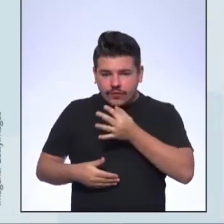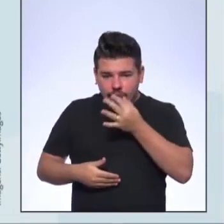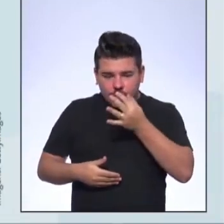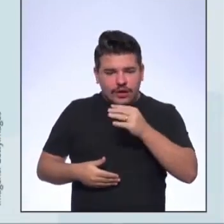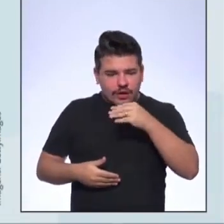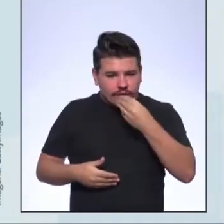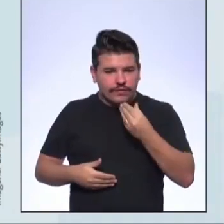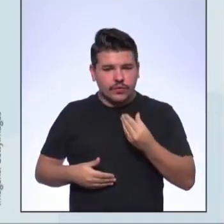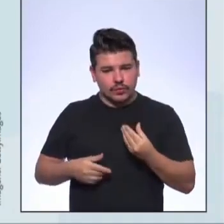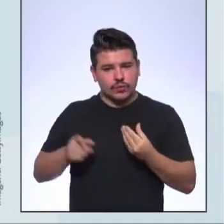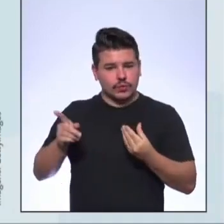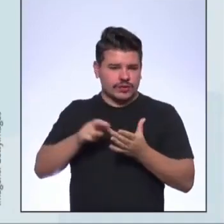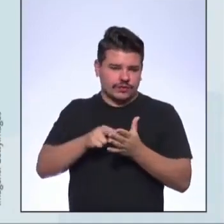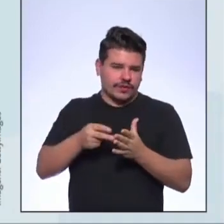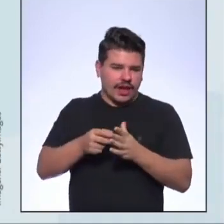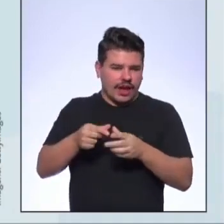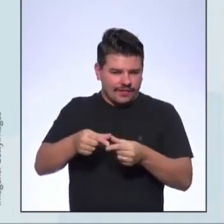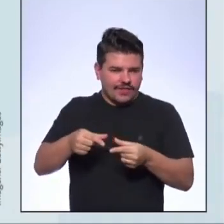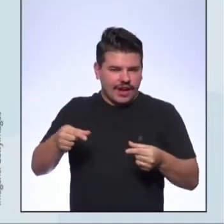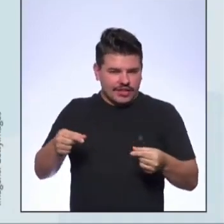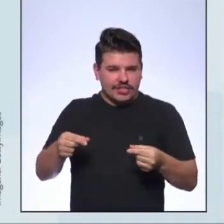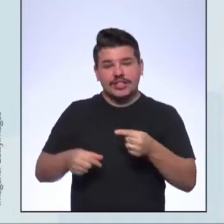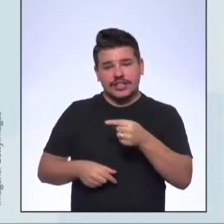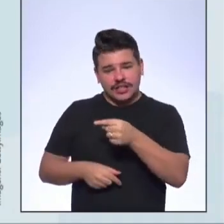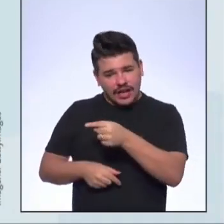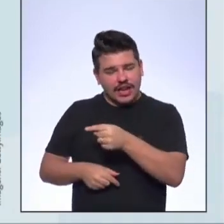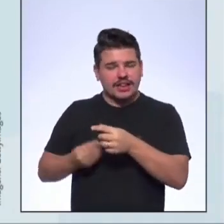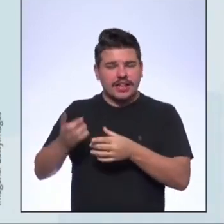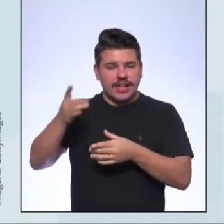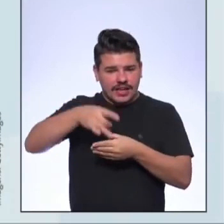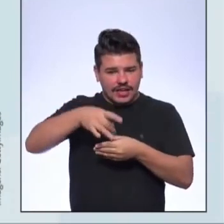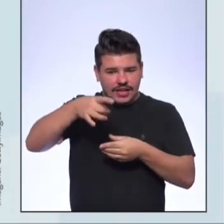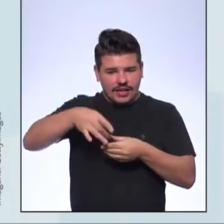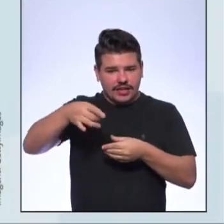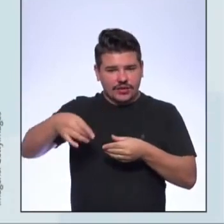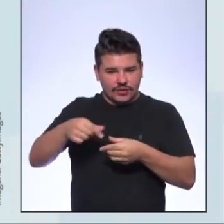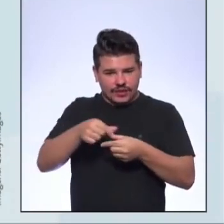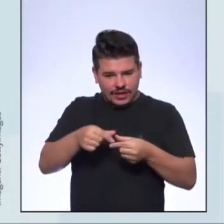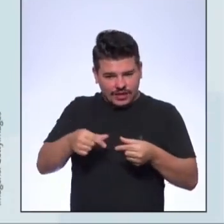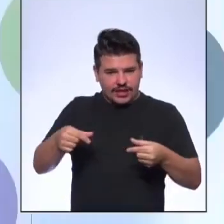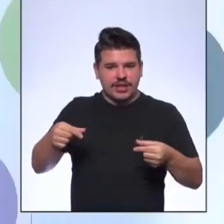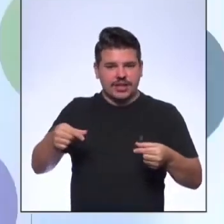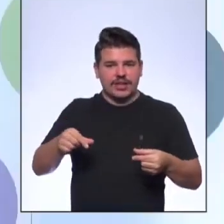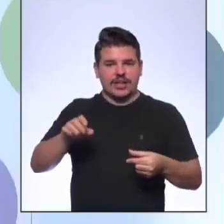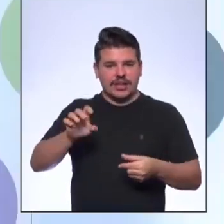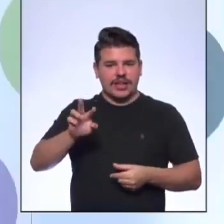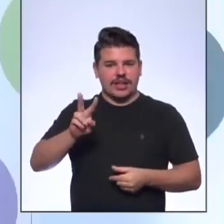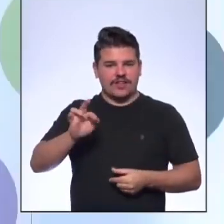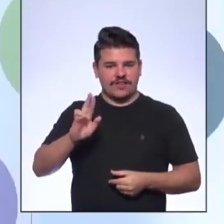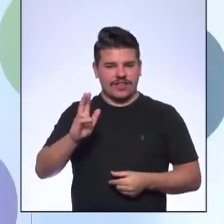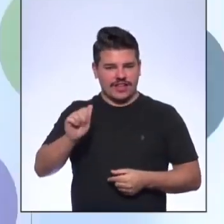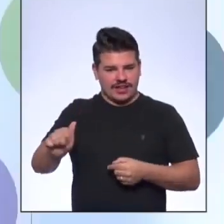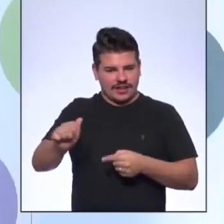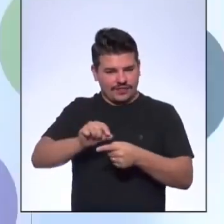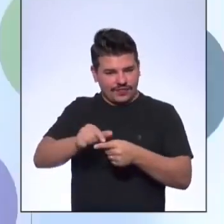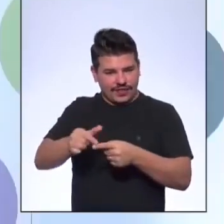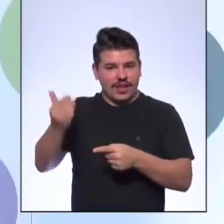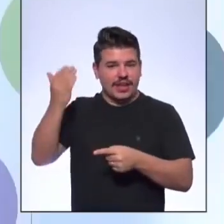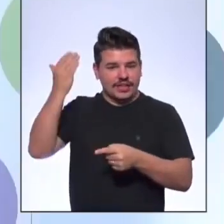que no caso aí é a vagem, e dentro dessa vagem a gente tem as sementes, que são as ervilhas, tá? Que foram estudadas aí.